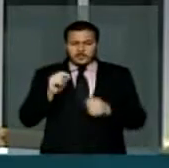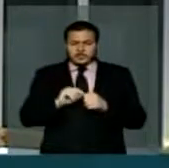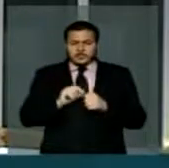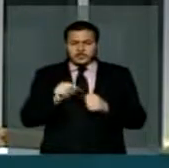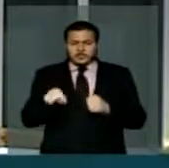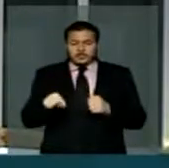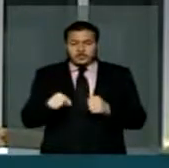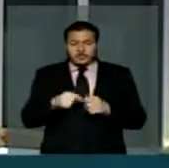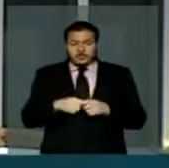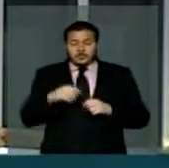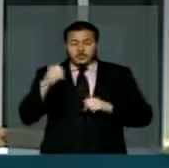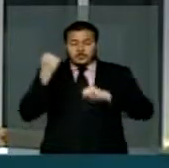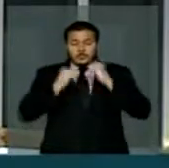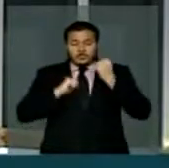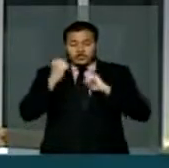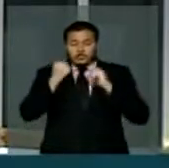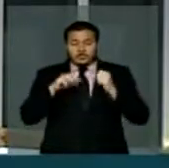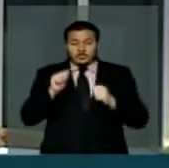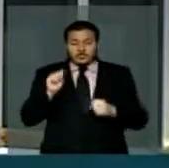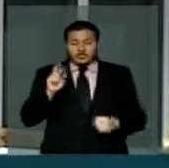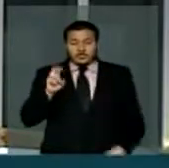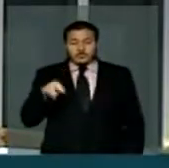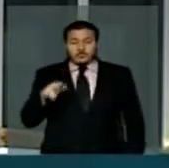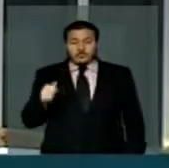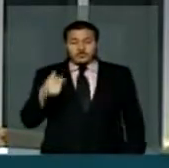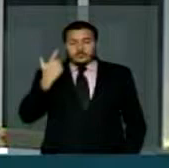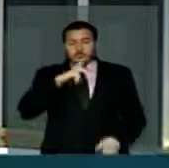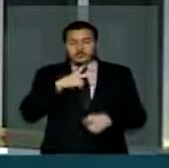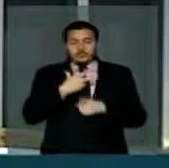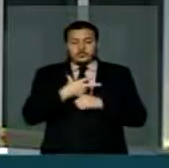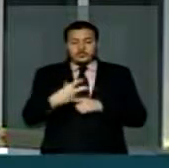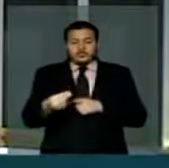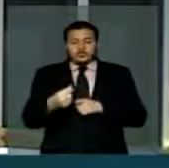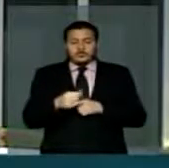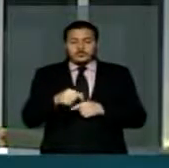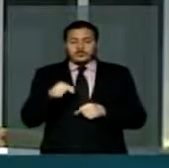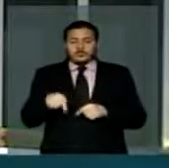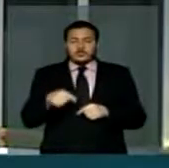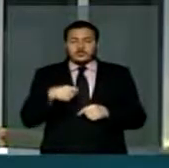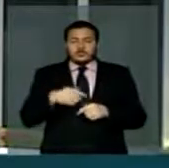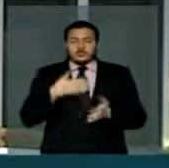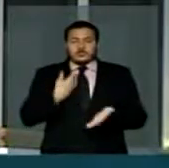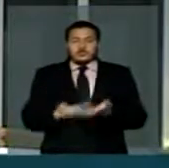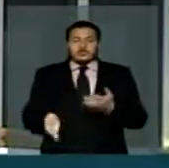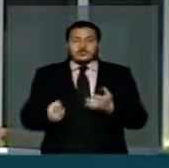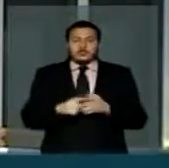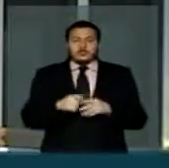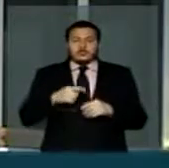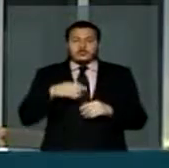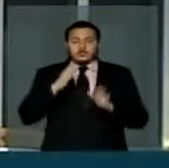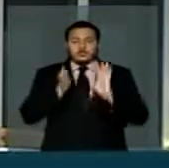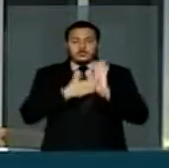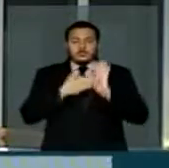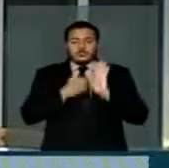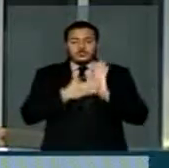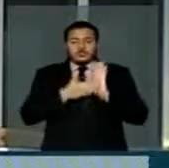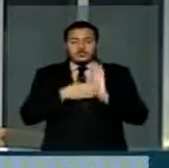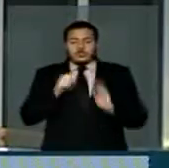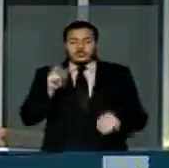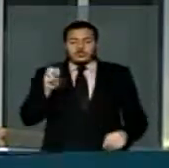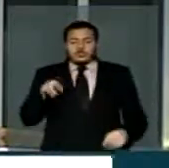armas conseguiu vencer e foi derrotado a proposta de se proibir o uso de arma de